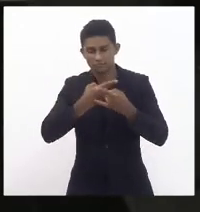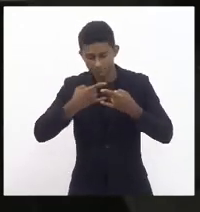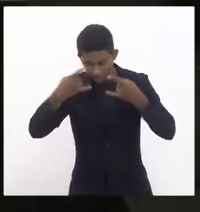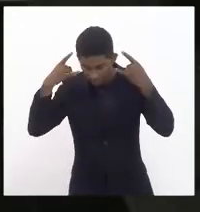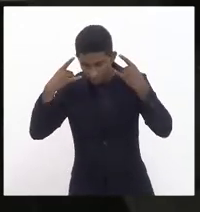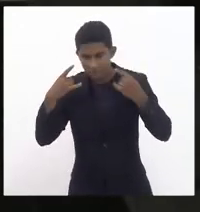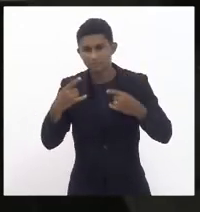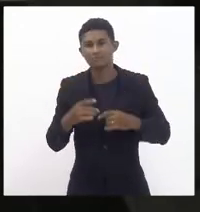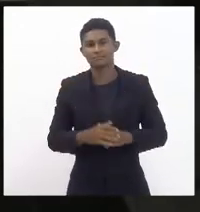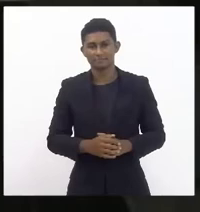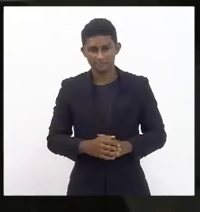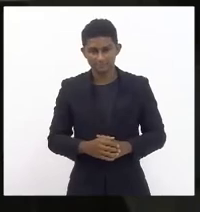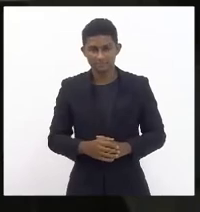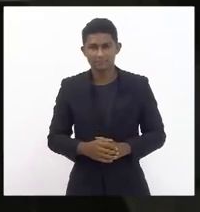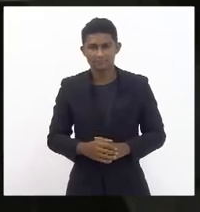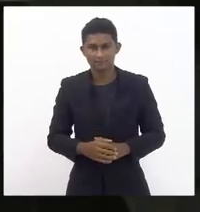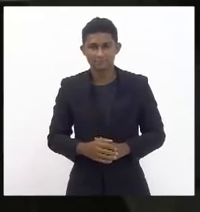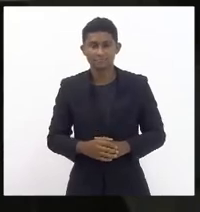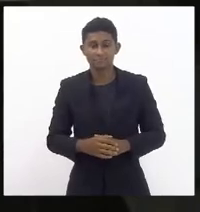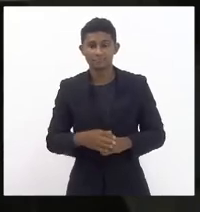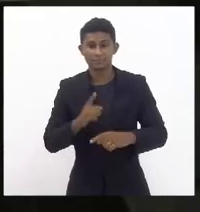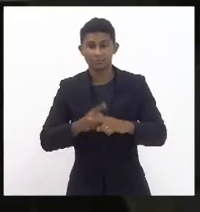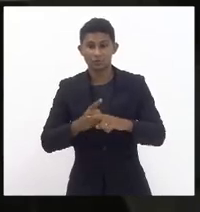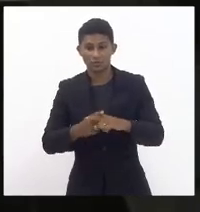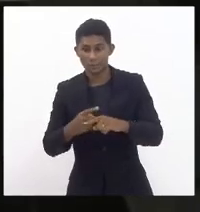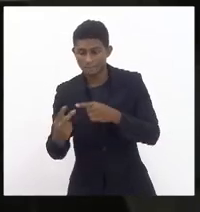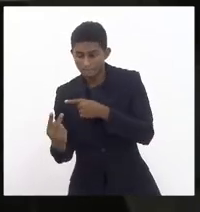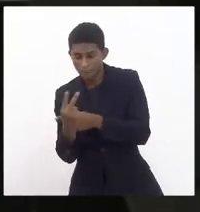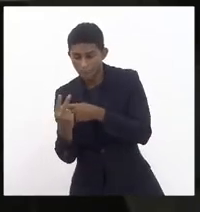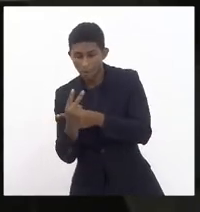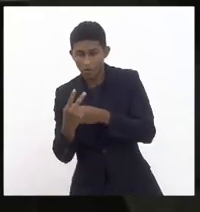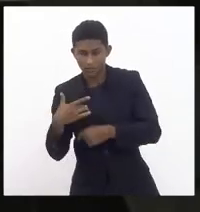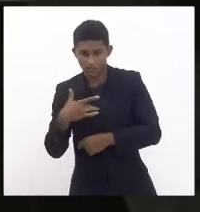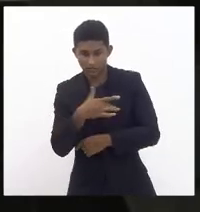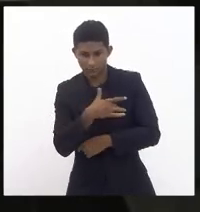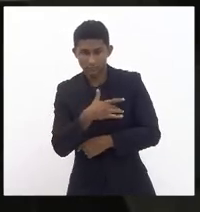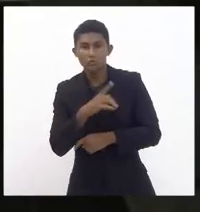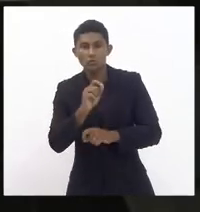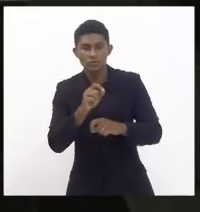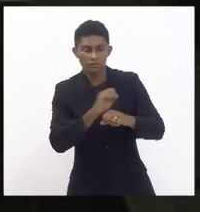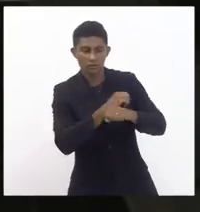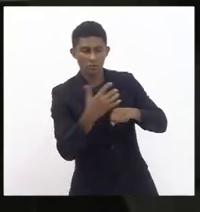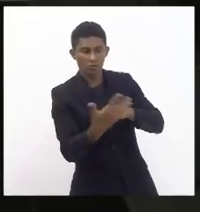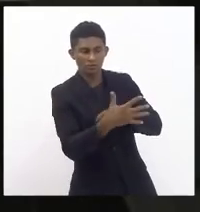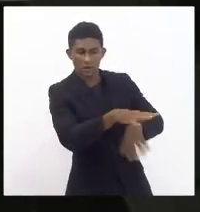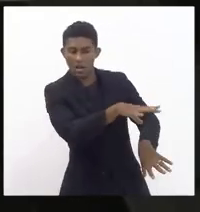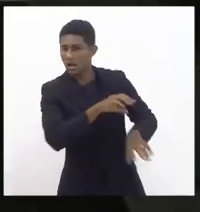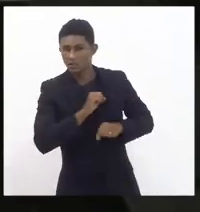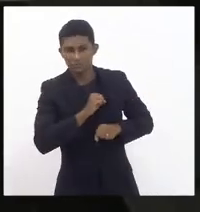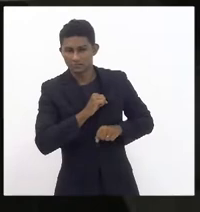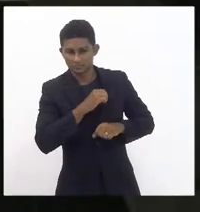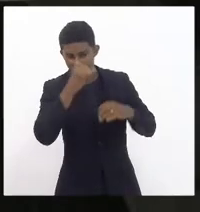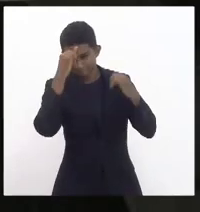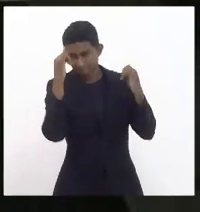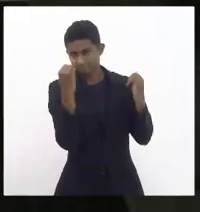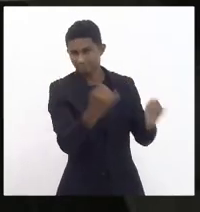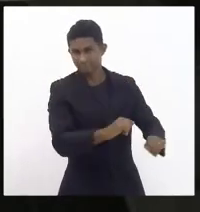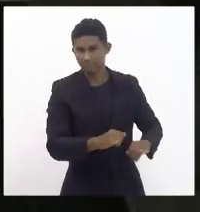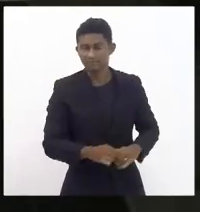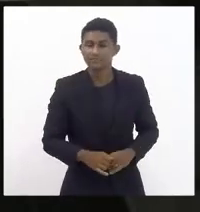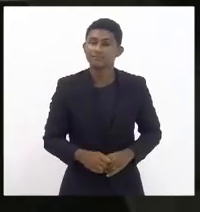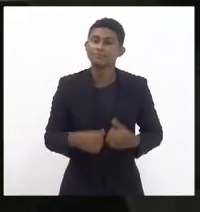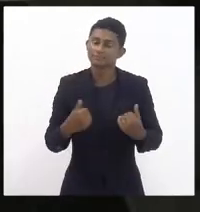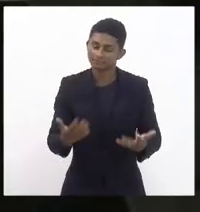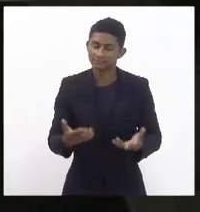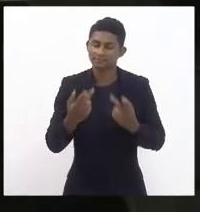a máscara que protege a nós todos da cor 2019 o dito